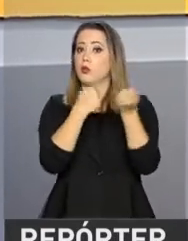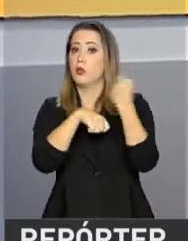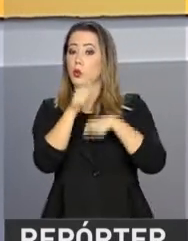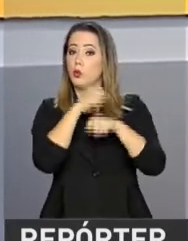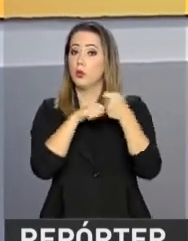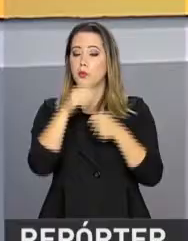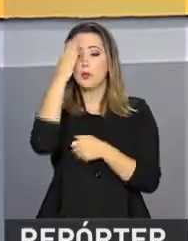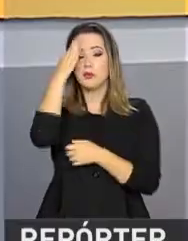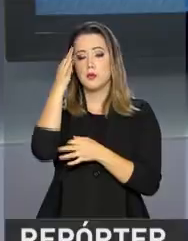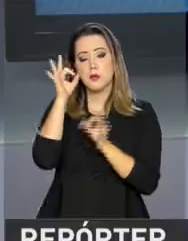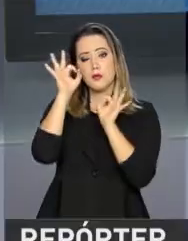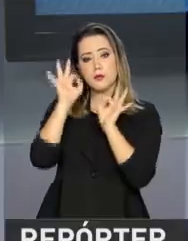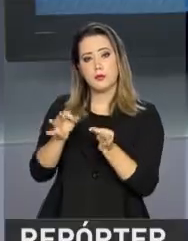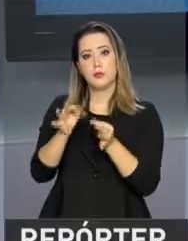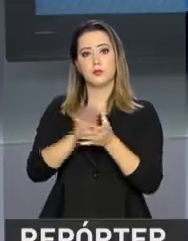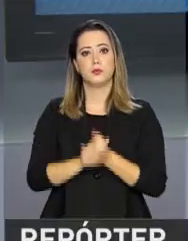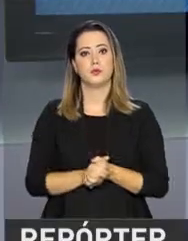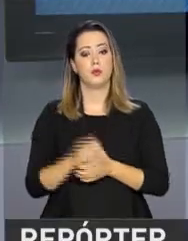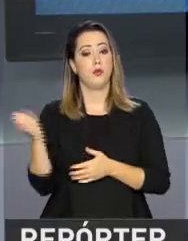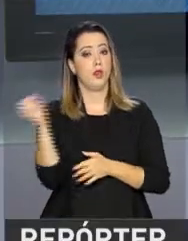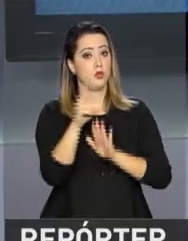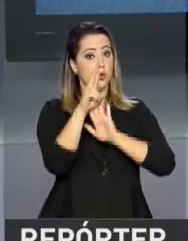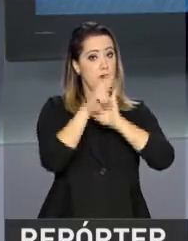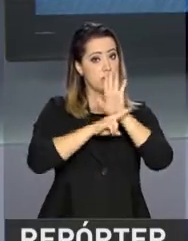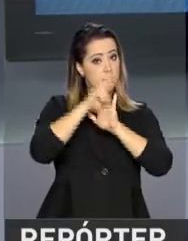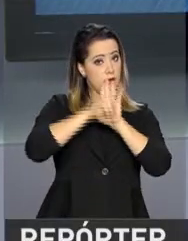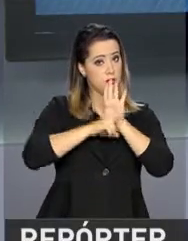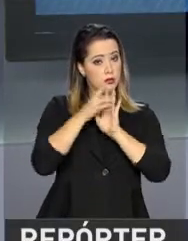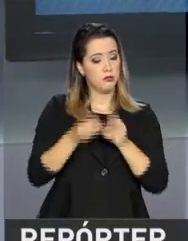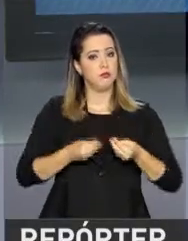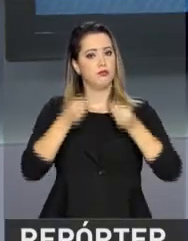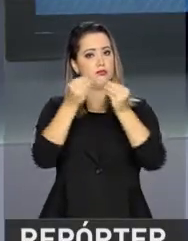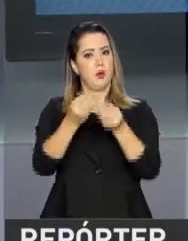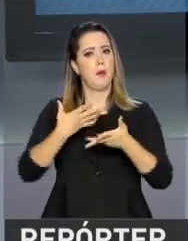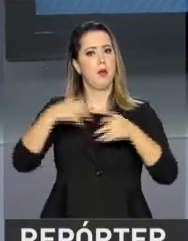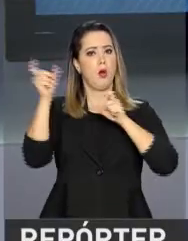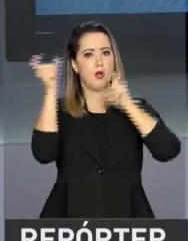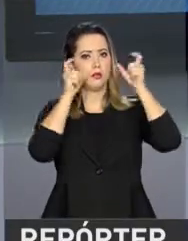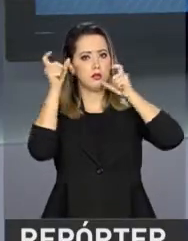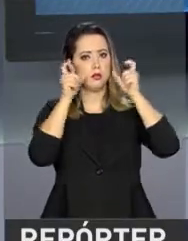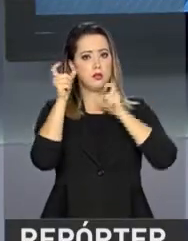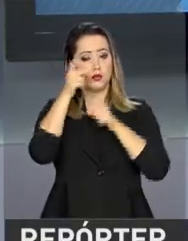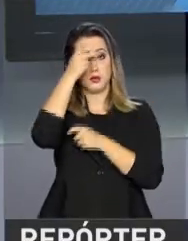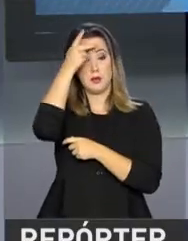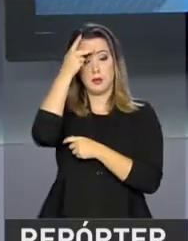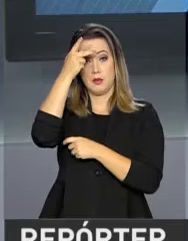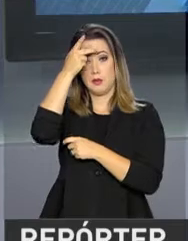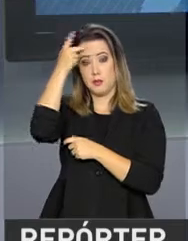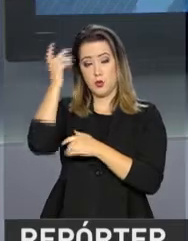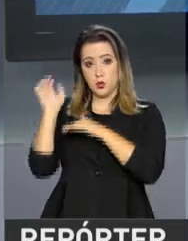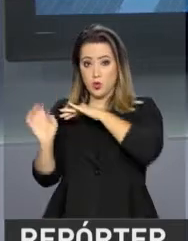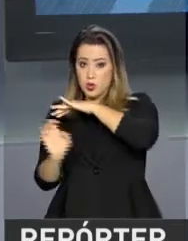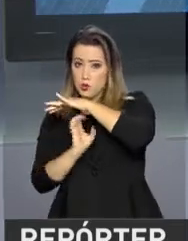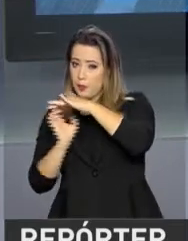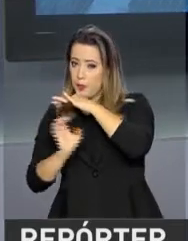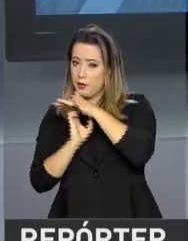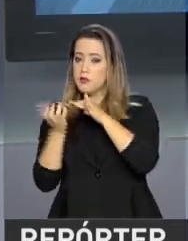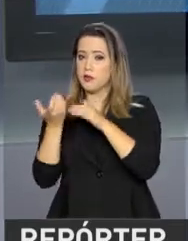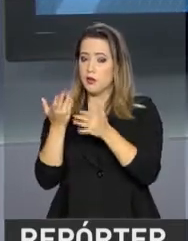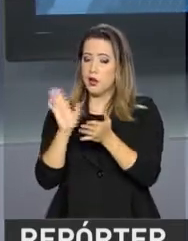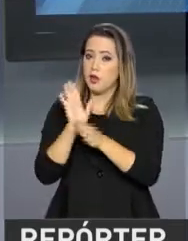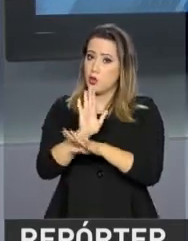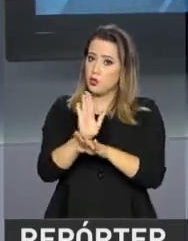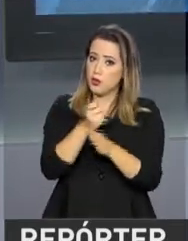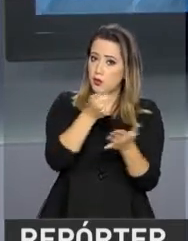e renda as novas regras também vão garantir maior atratividade aos patrocinadores dos projetos culturais de